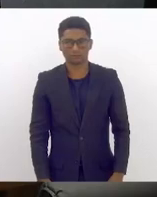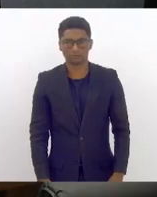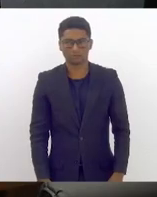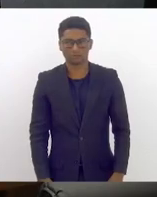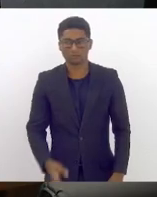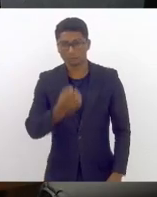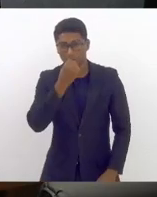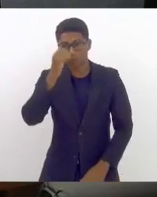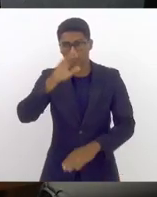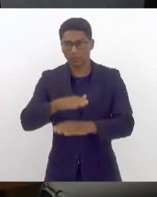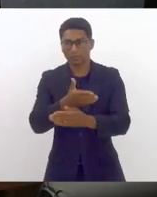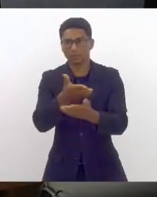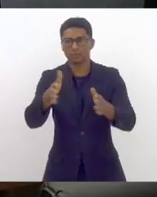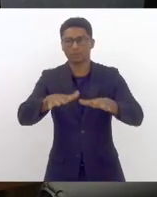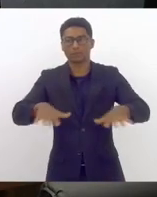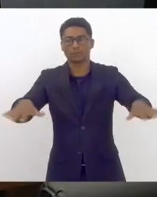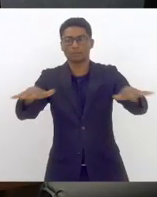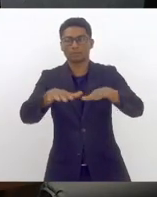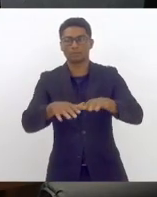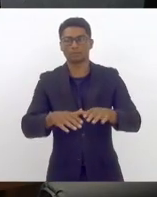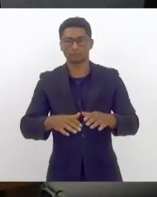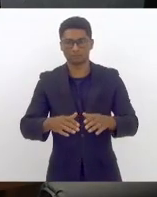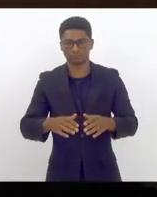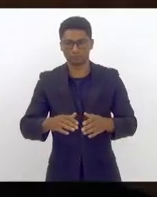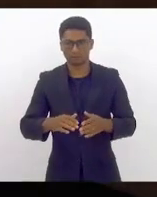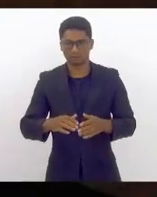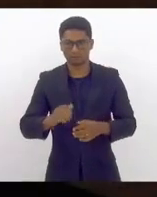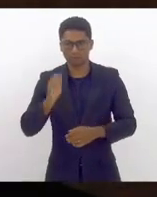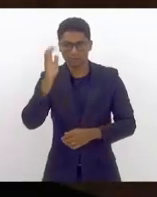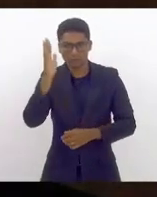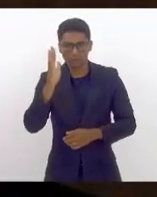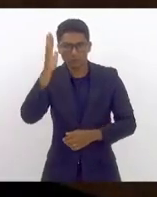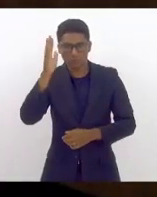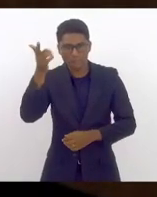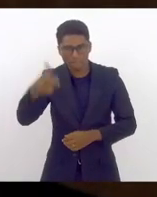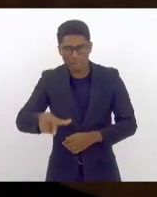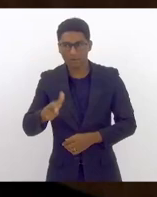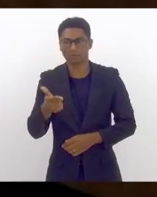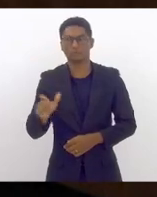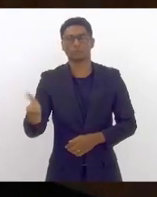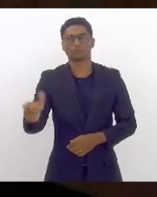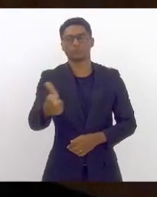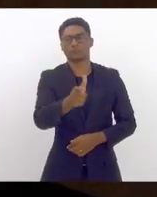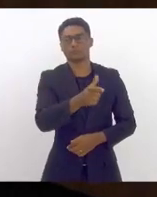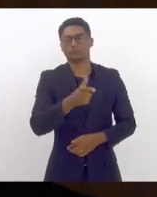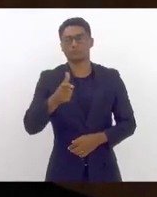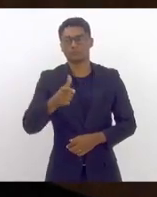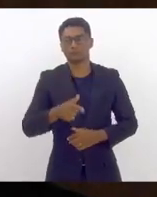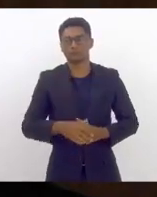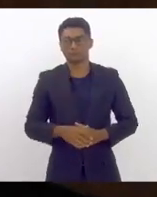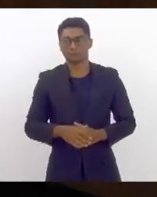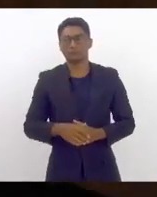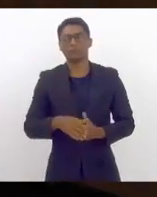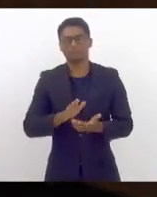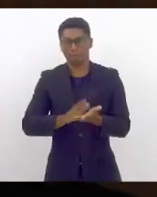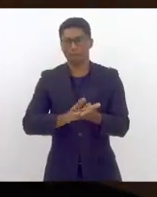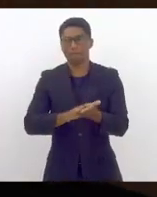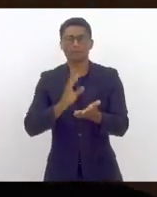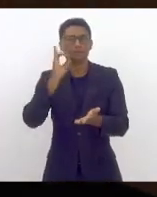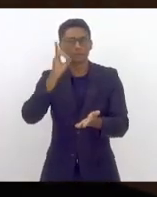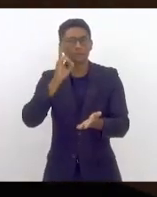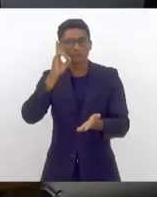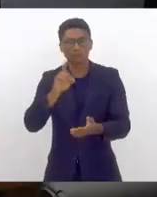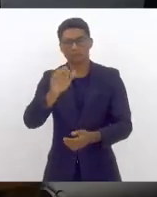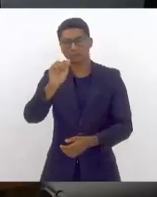Uma boa tarde a todos. Não havendo mais nenhum orador inscrito, quero parabenizar o deputado